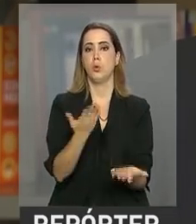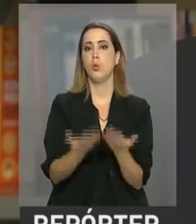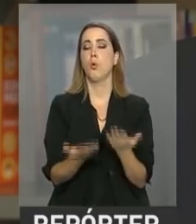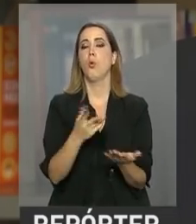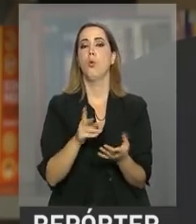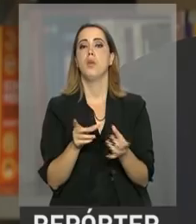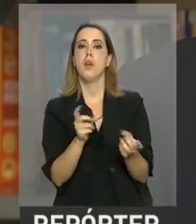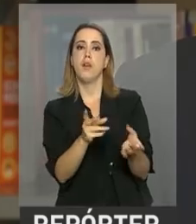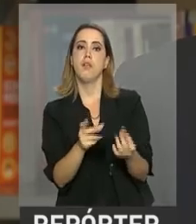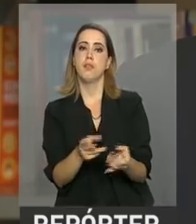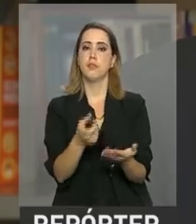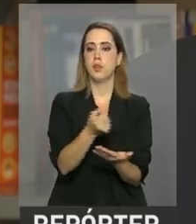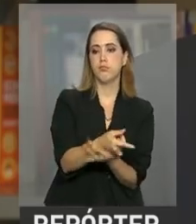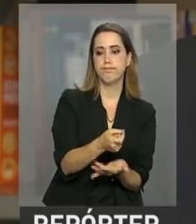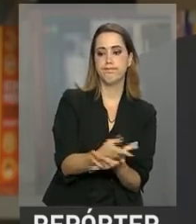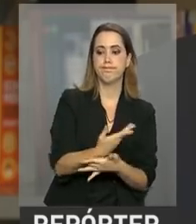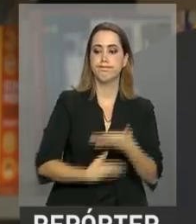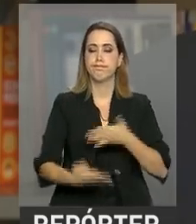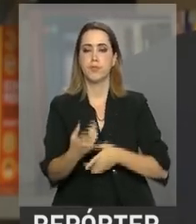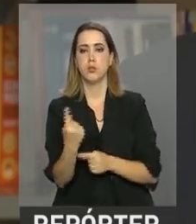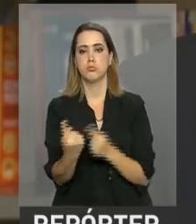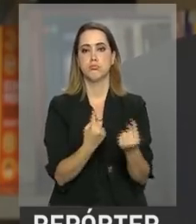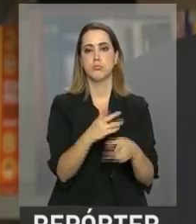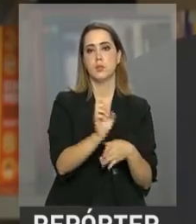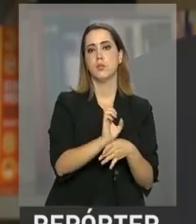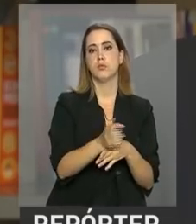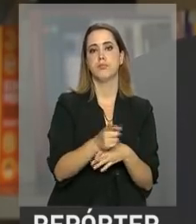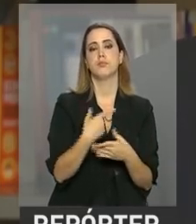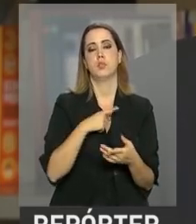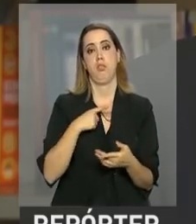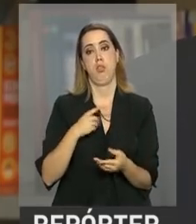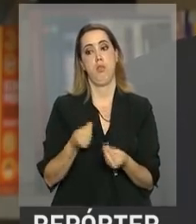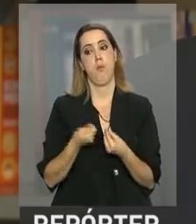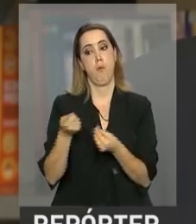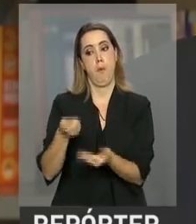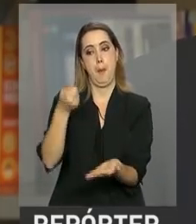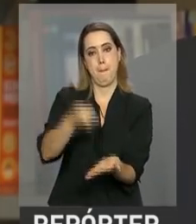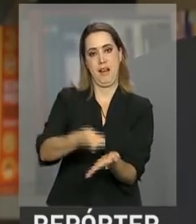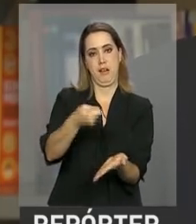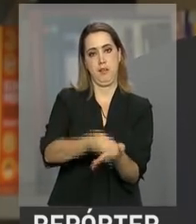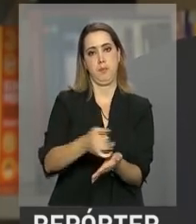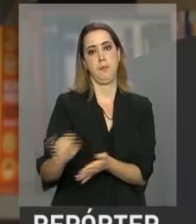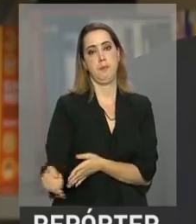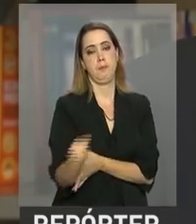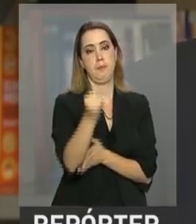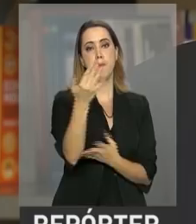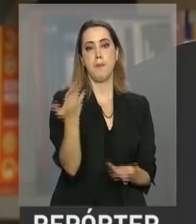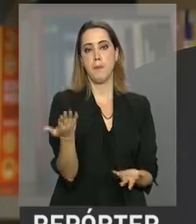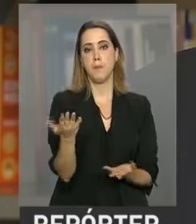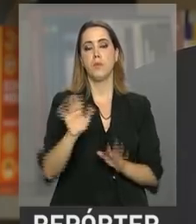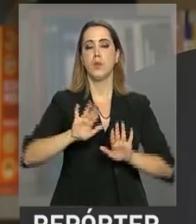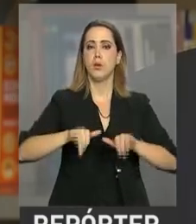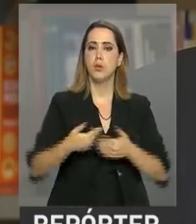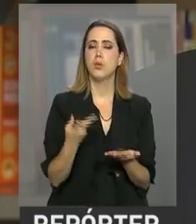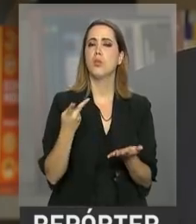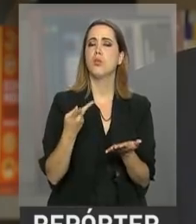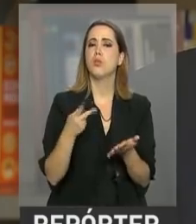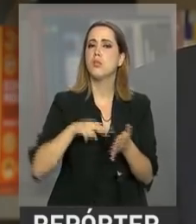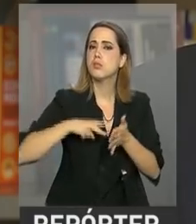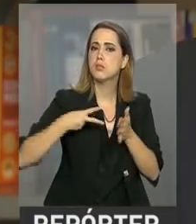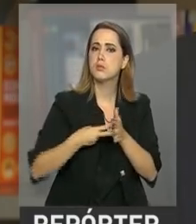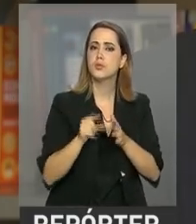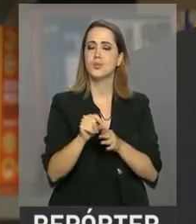dos estados comprometer o pagamento de juros, né, dessas dívidas, e com isso você vai